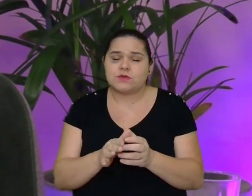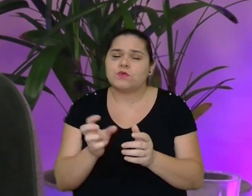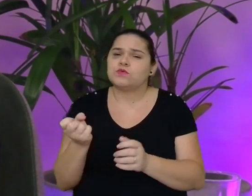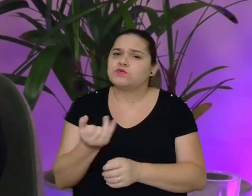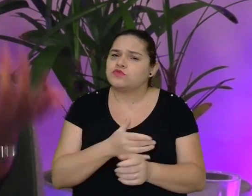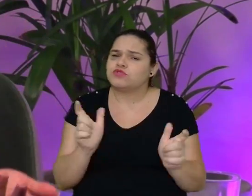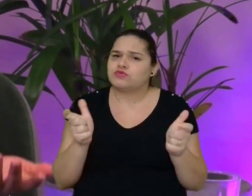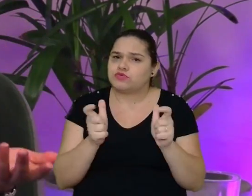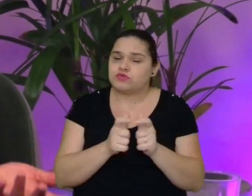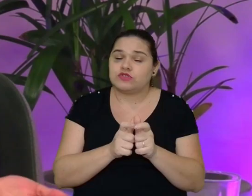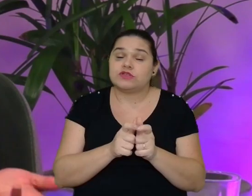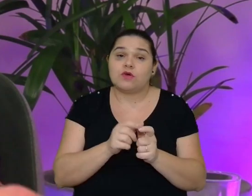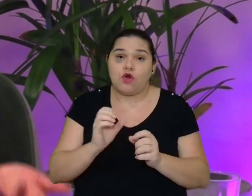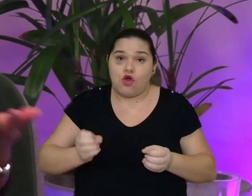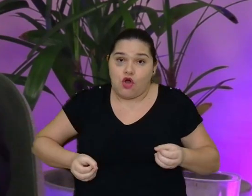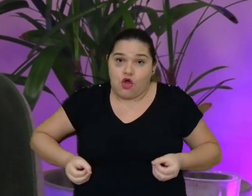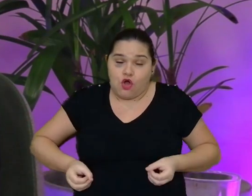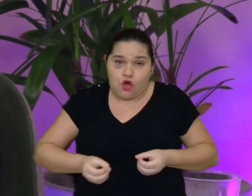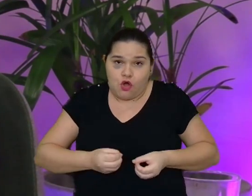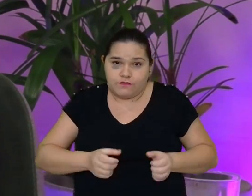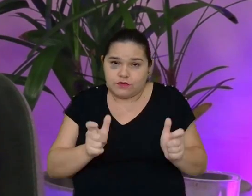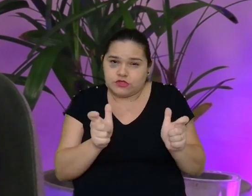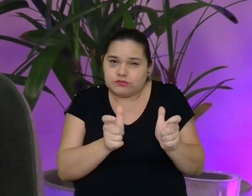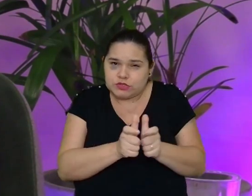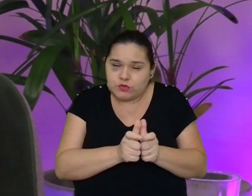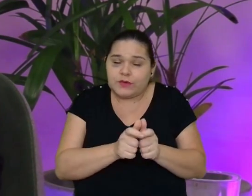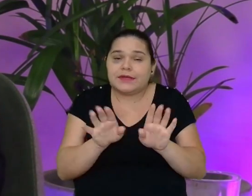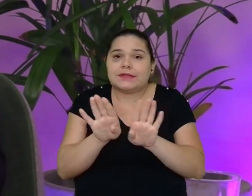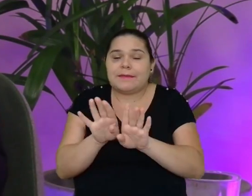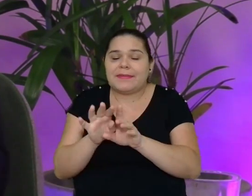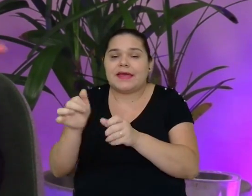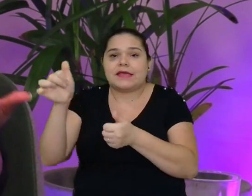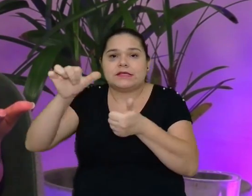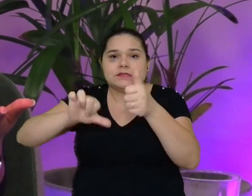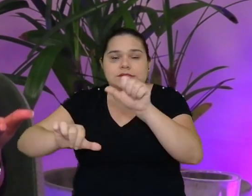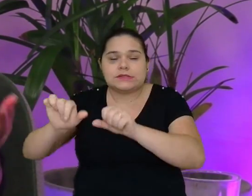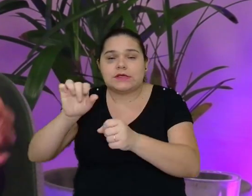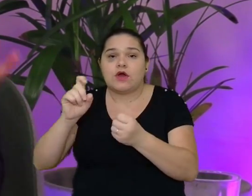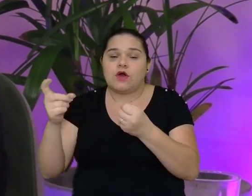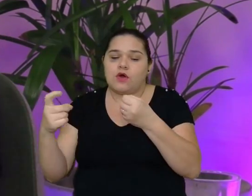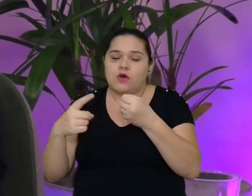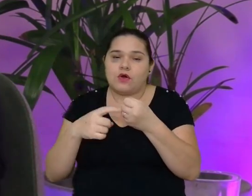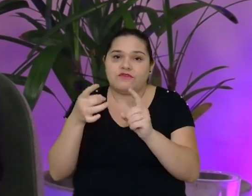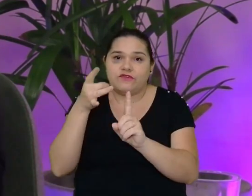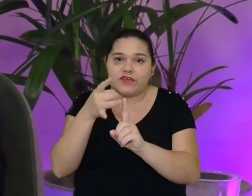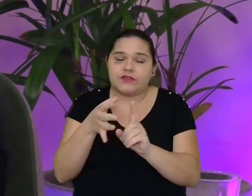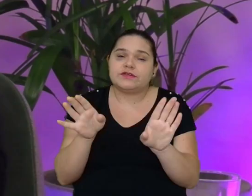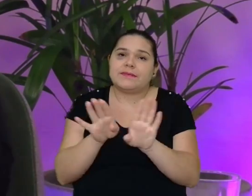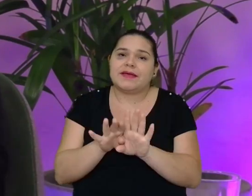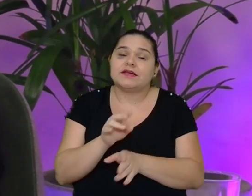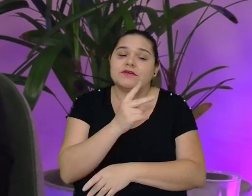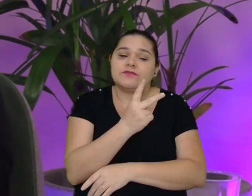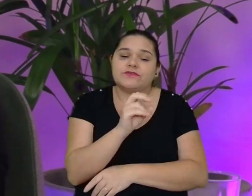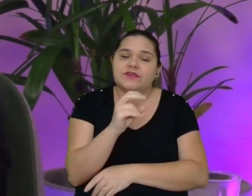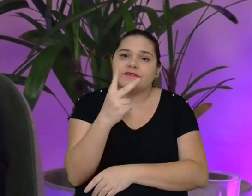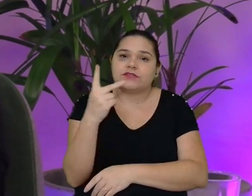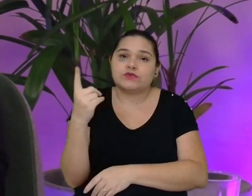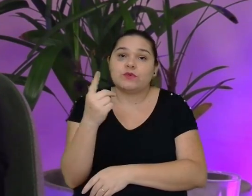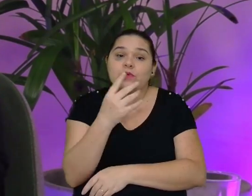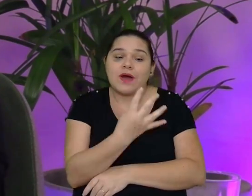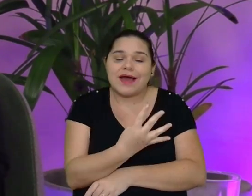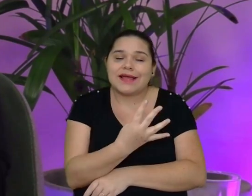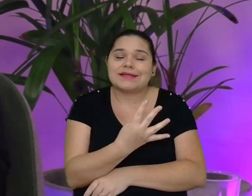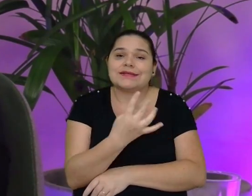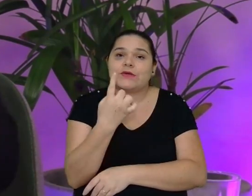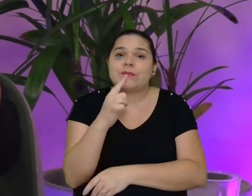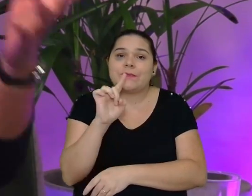congelamento de óvulos quanto de fertilização in vitro e de inseminação artificial. Só em 2021 foram mais de 46 mil ciclos de fertilização in